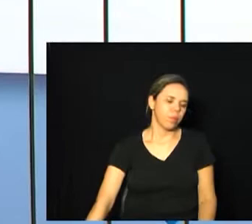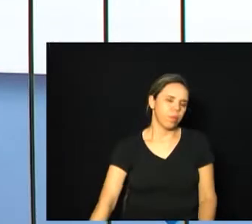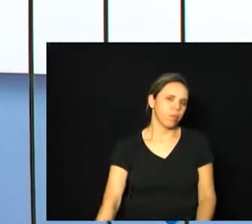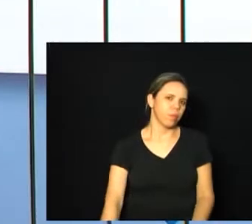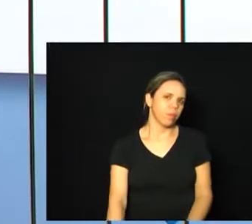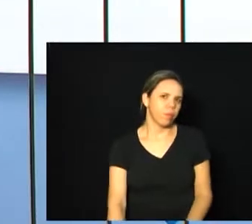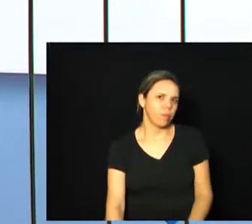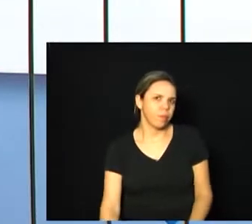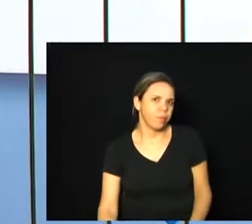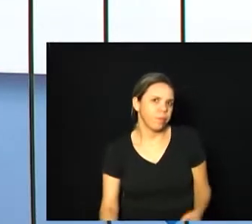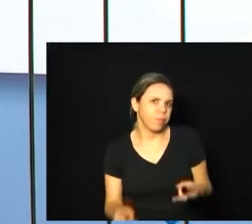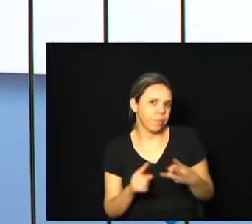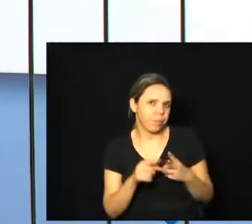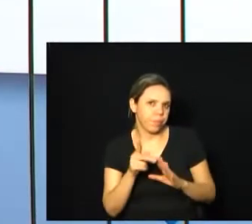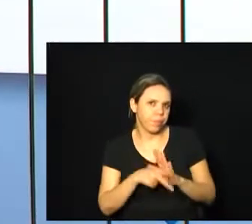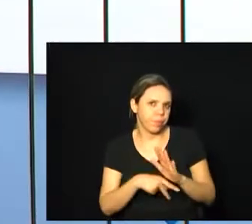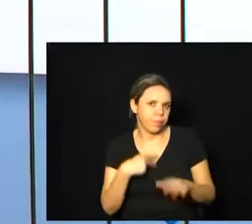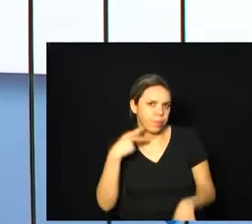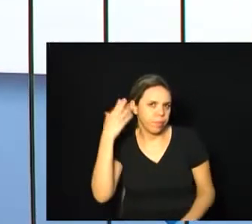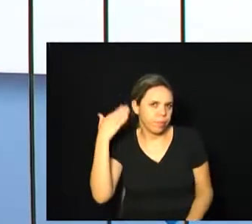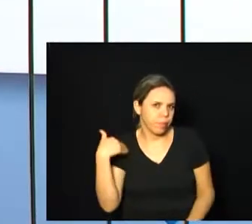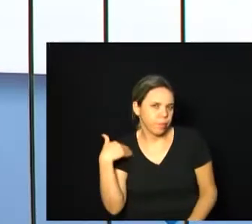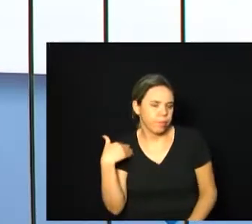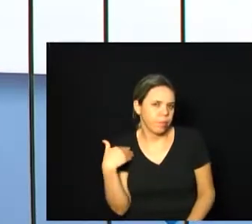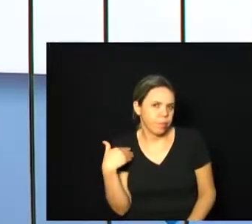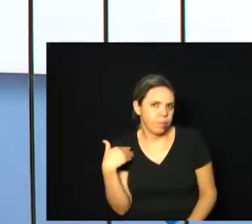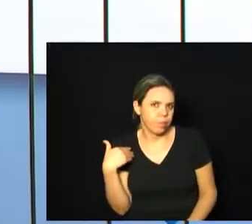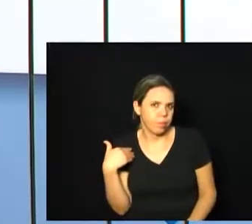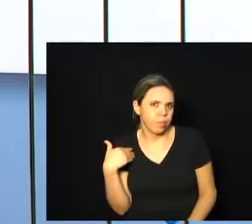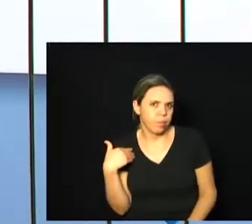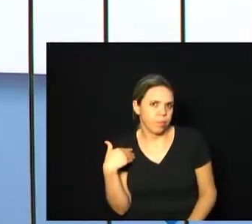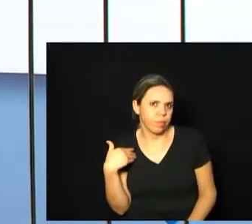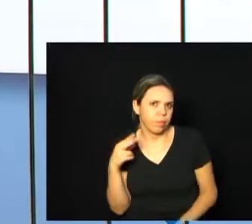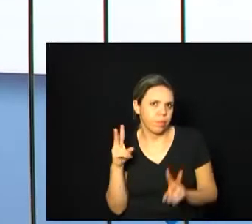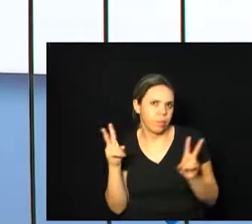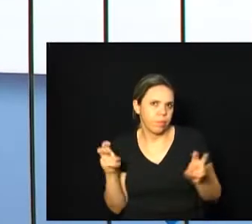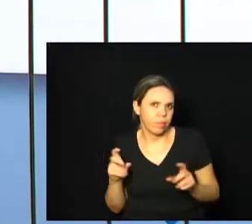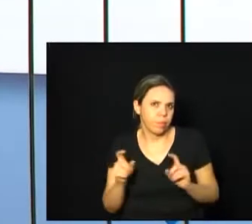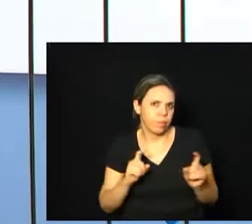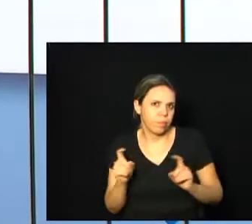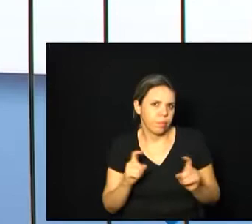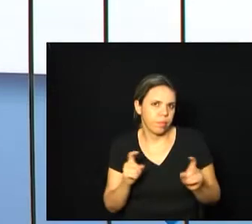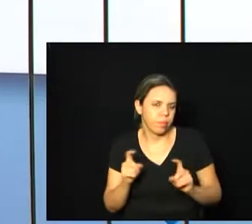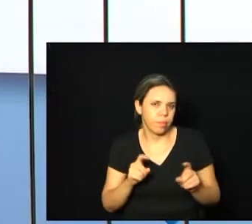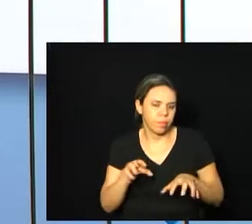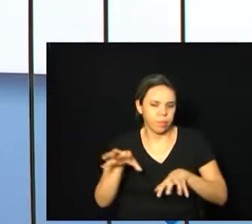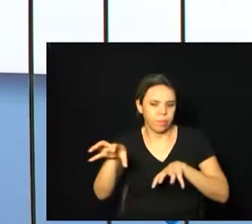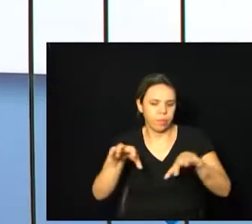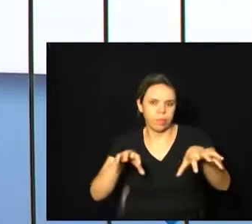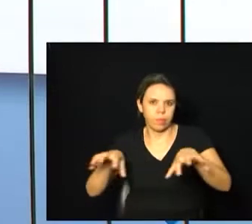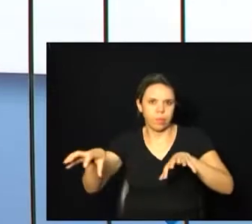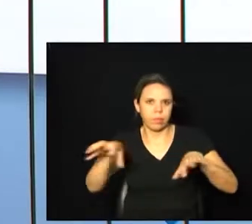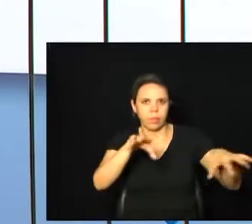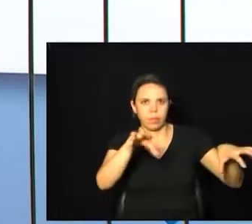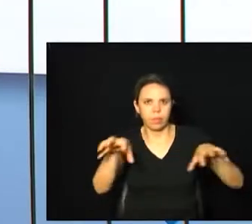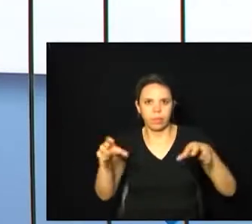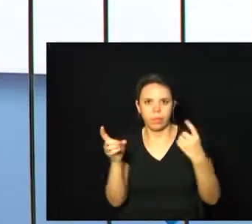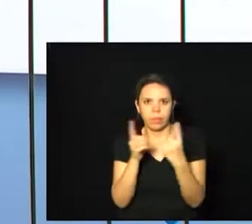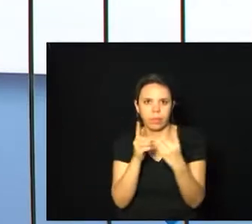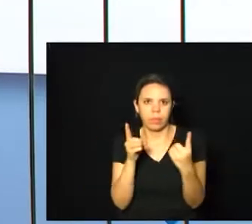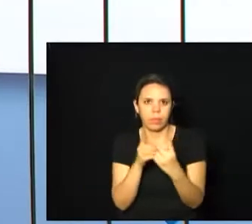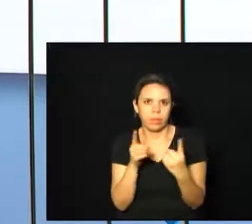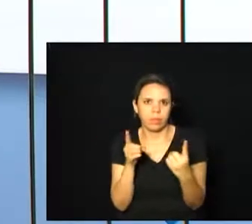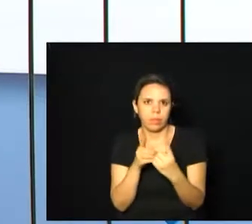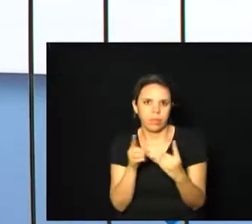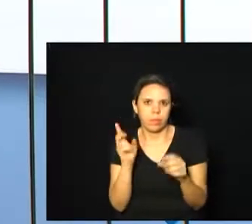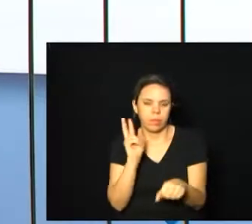O outro projeto da vereadora Débora Palermo trata das reuniões intersetoriais da Rede de Atendimento